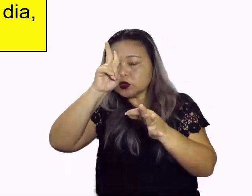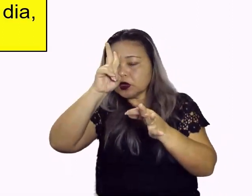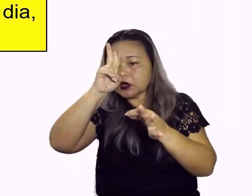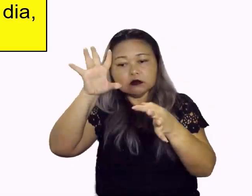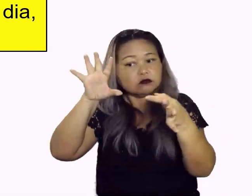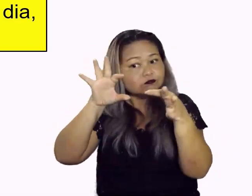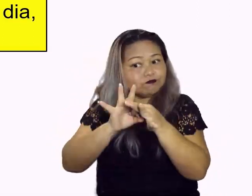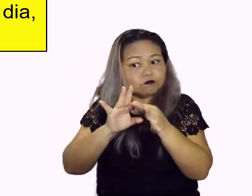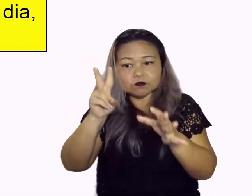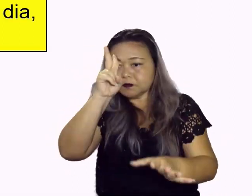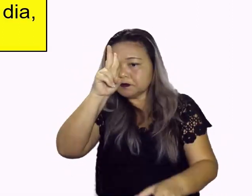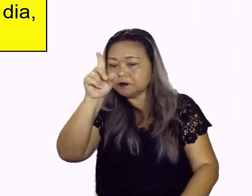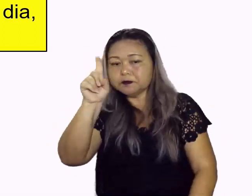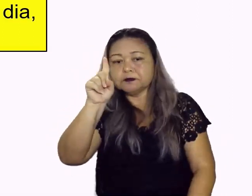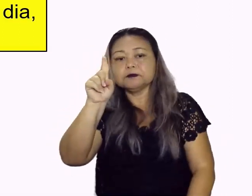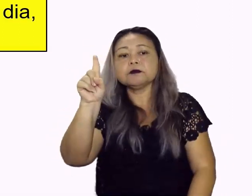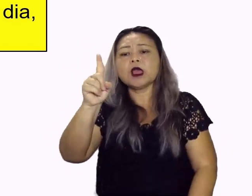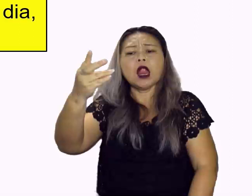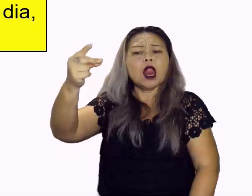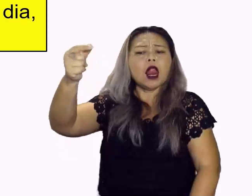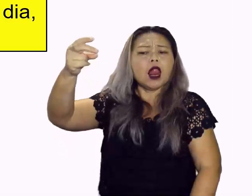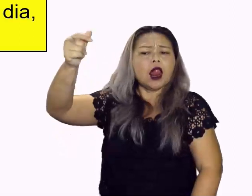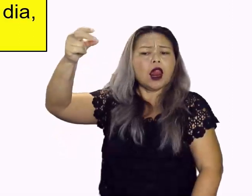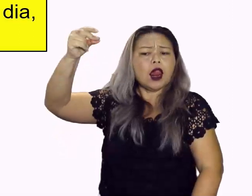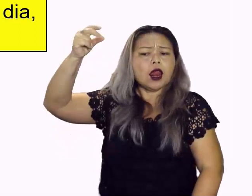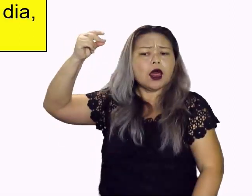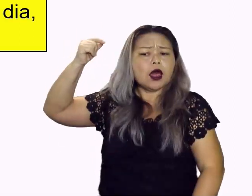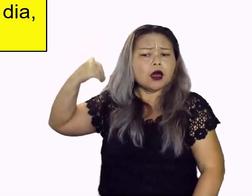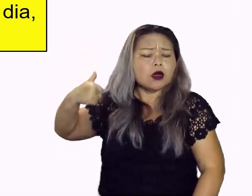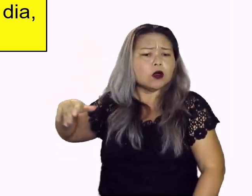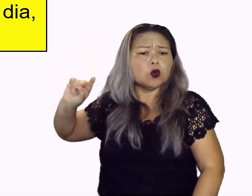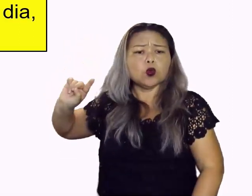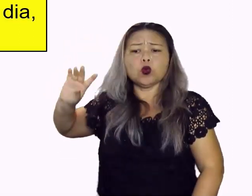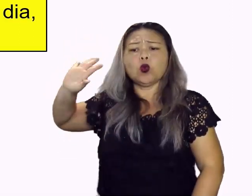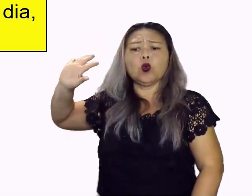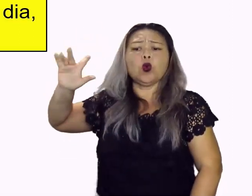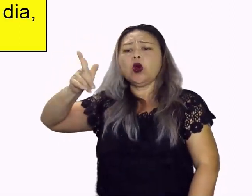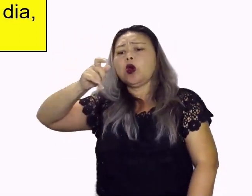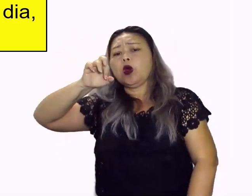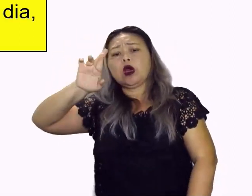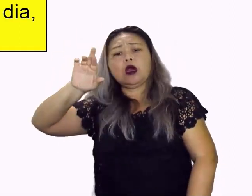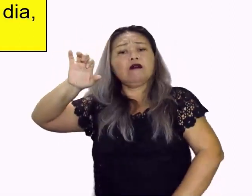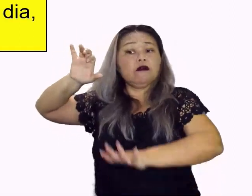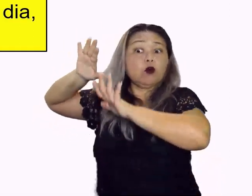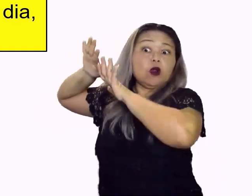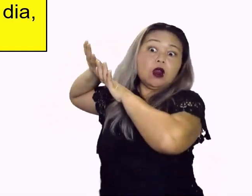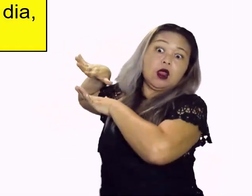amarrado lá no passado, ó. Ele não ficou lá na Grécia Antiga.